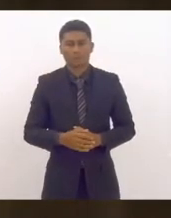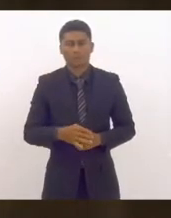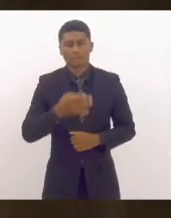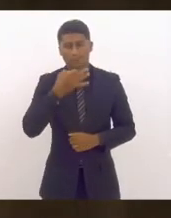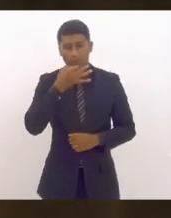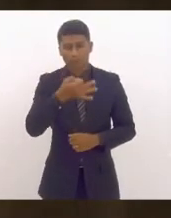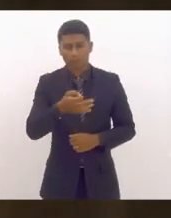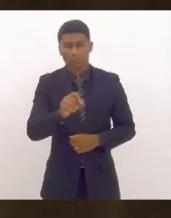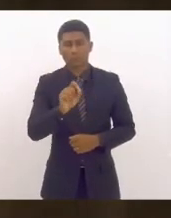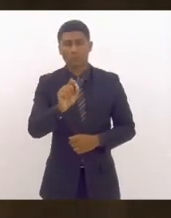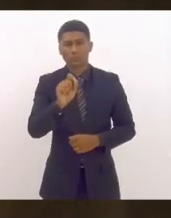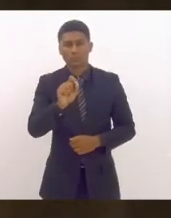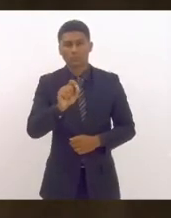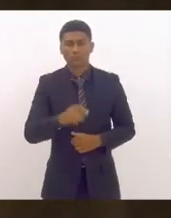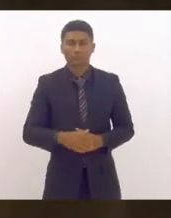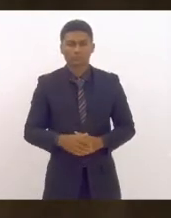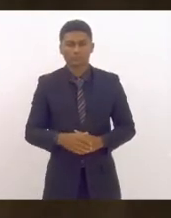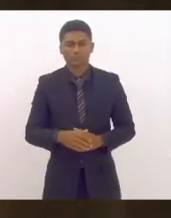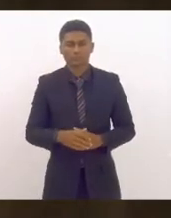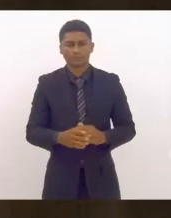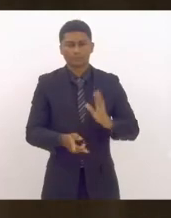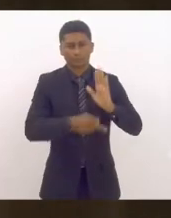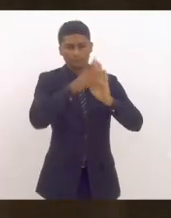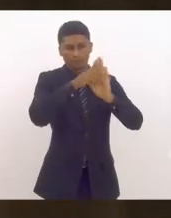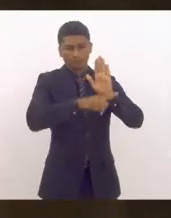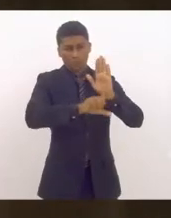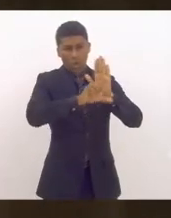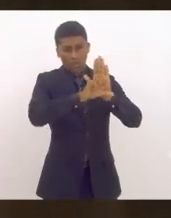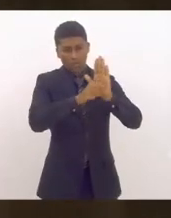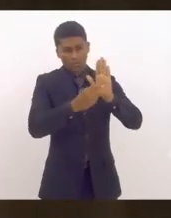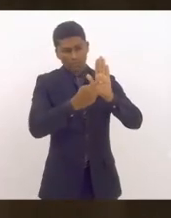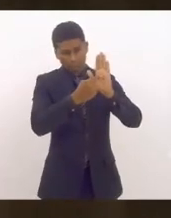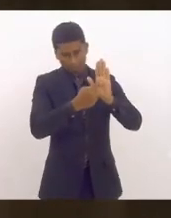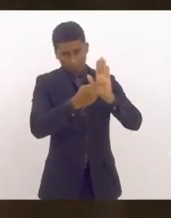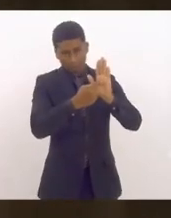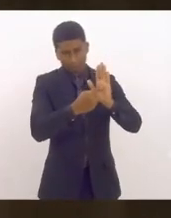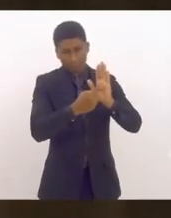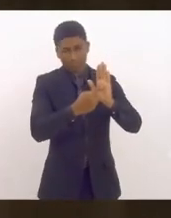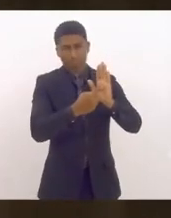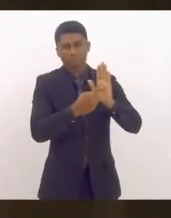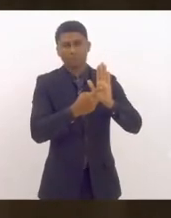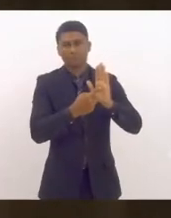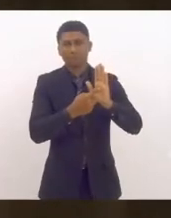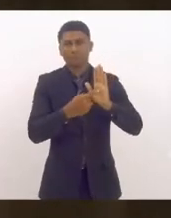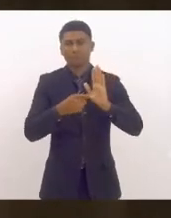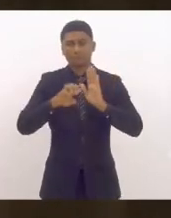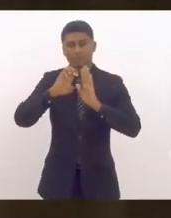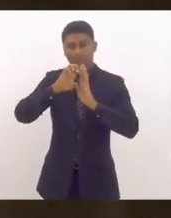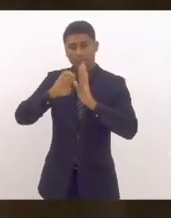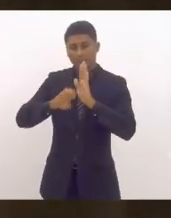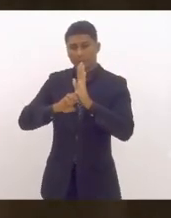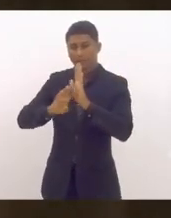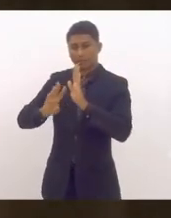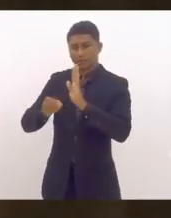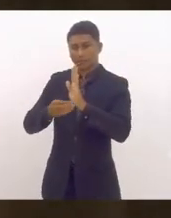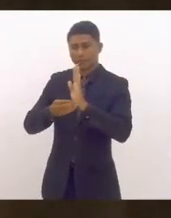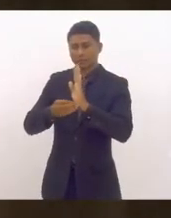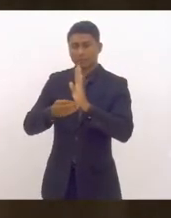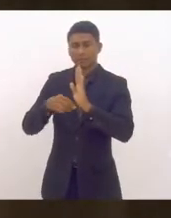incorporando ao projeto original a emenda de plenário que tinha